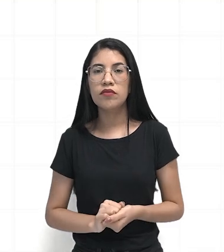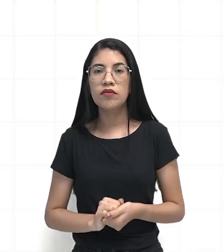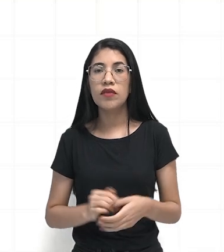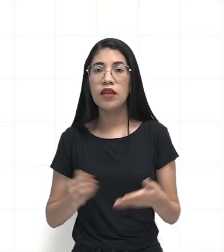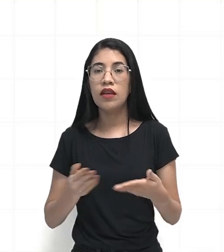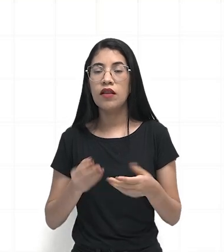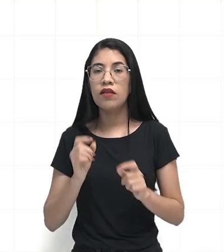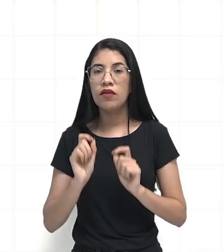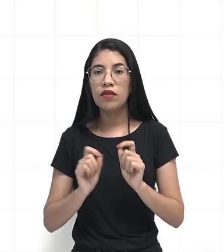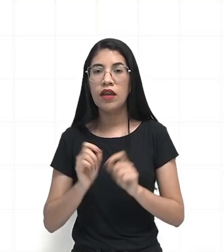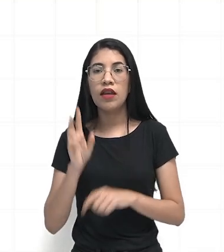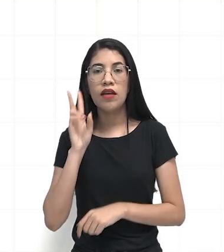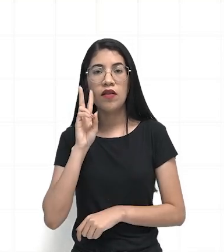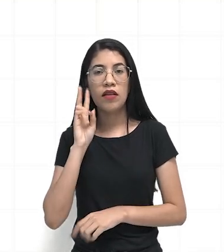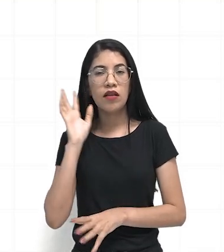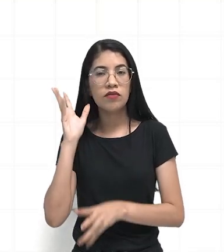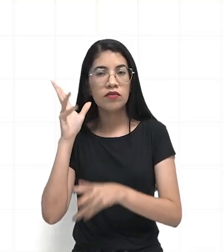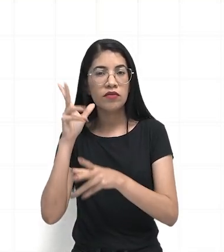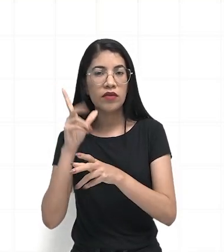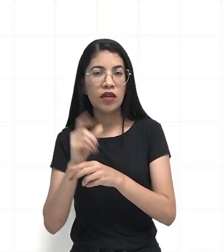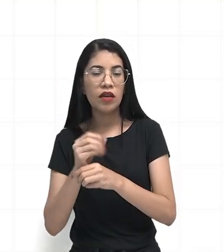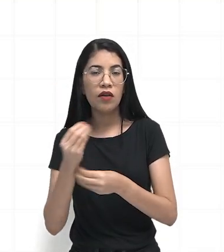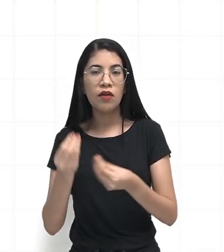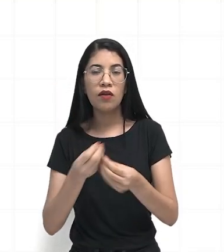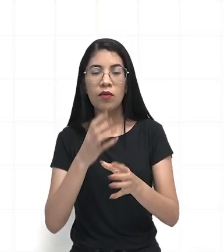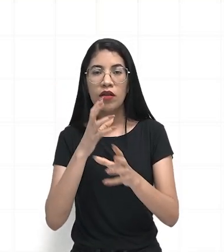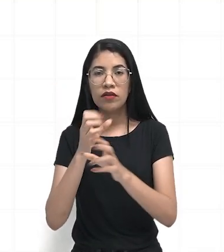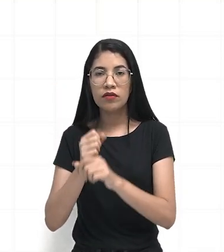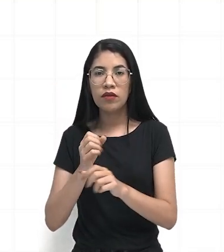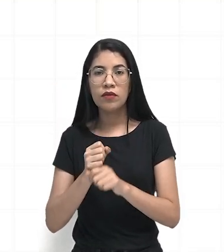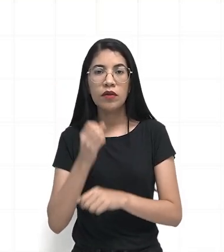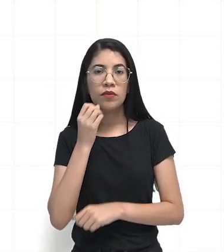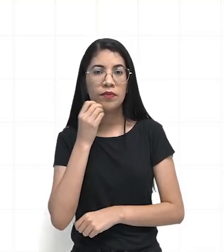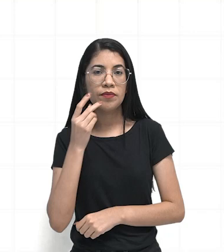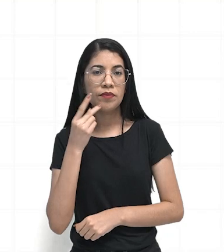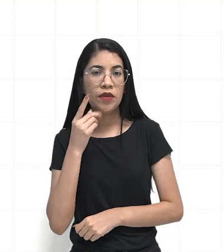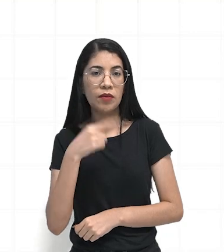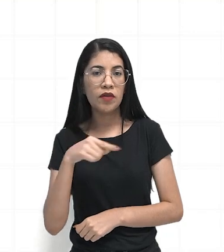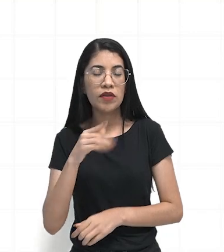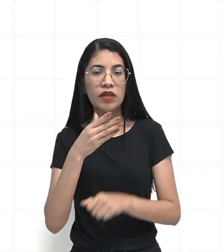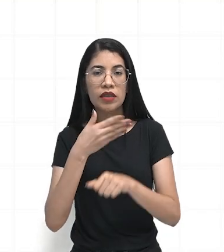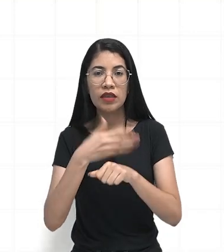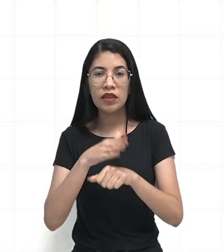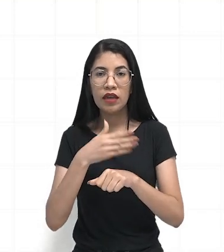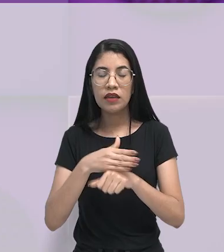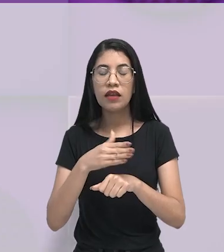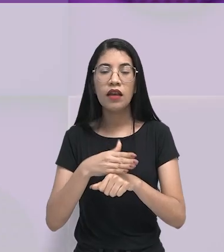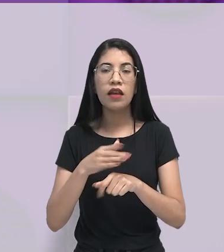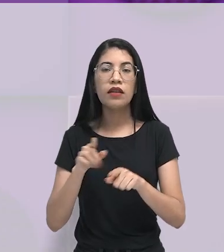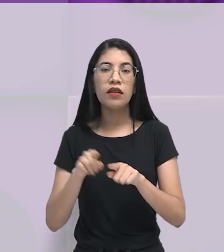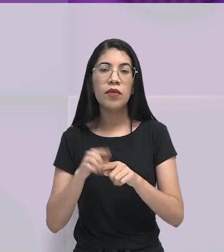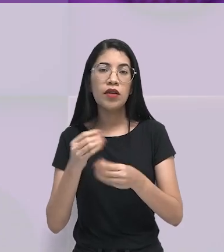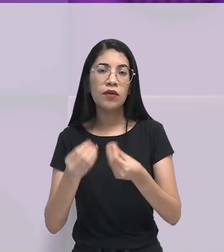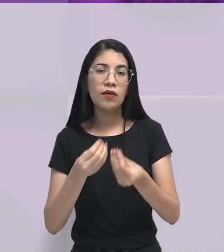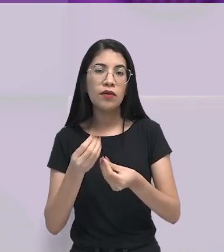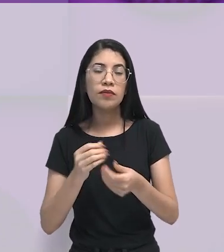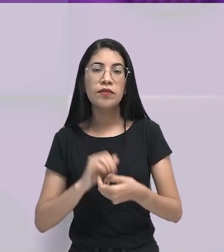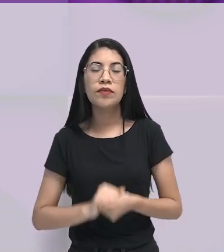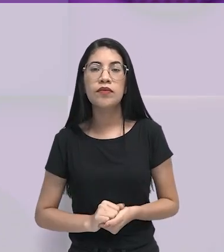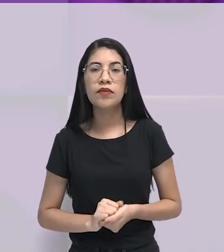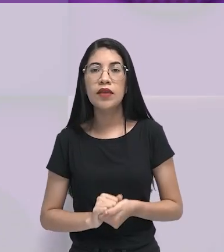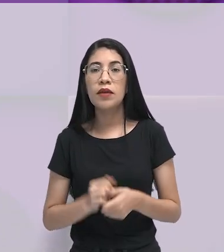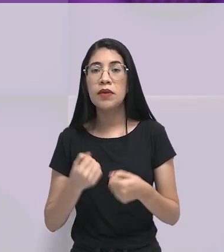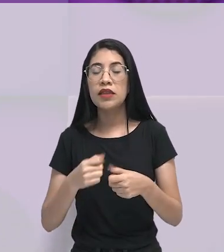então agora lembrar aí como é novamente o cálculo da probabilidade. Para você calcular a probabilidade, o que você faz?